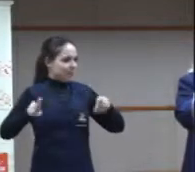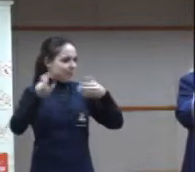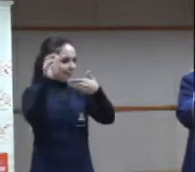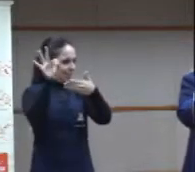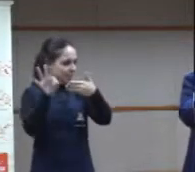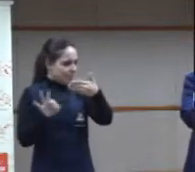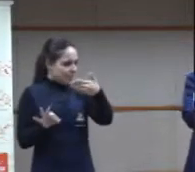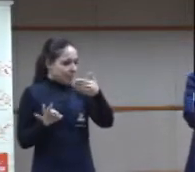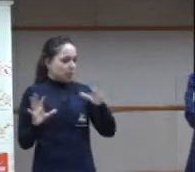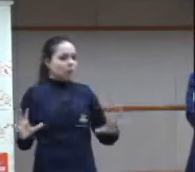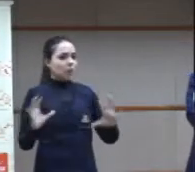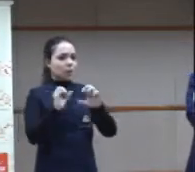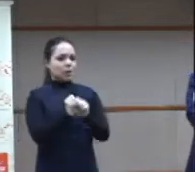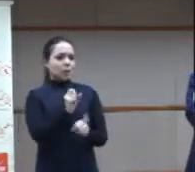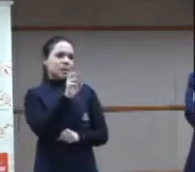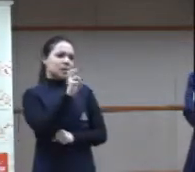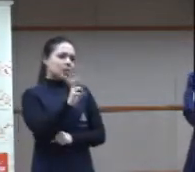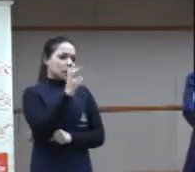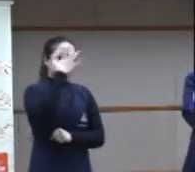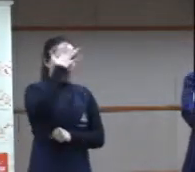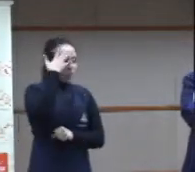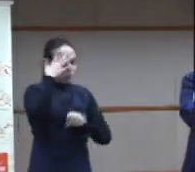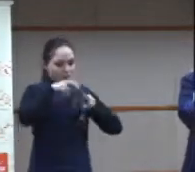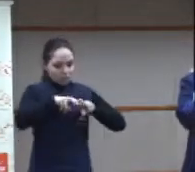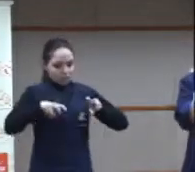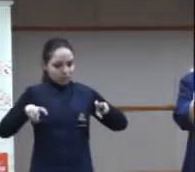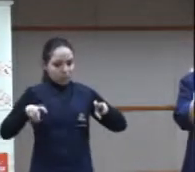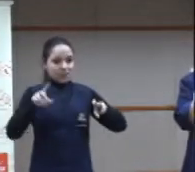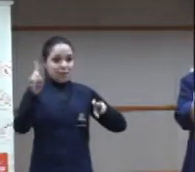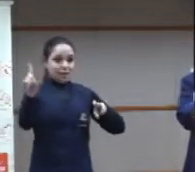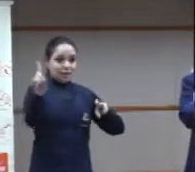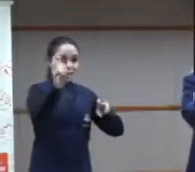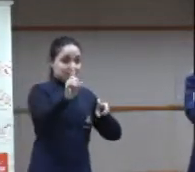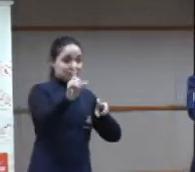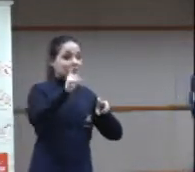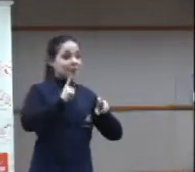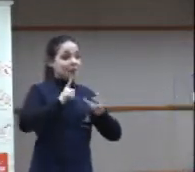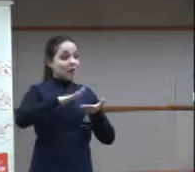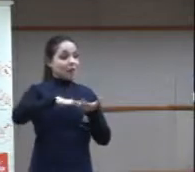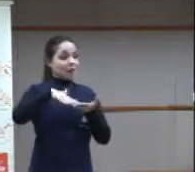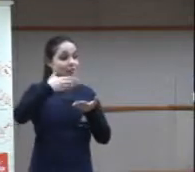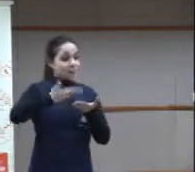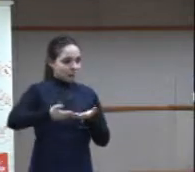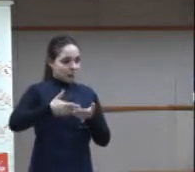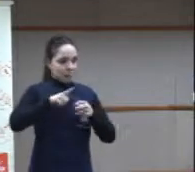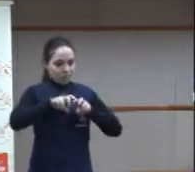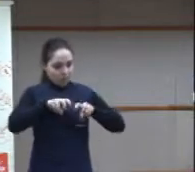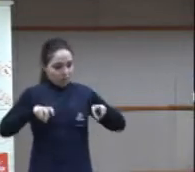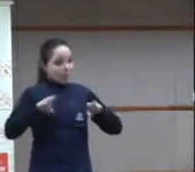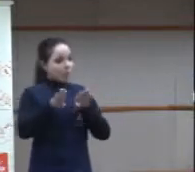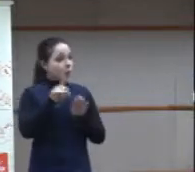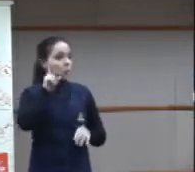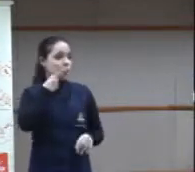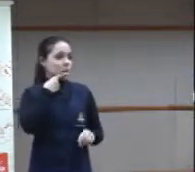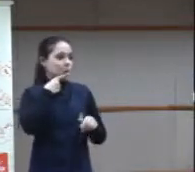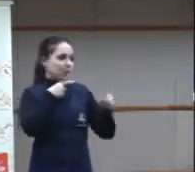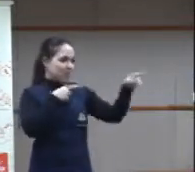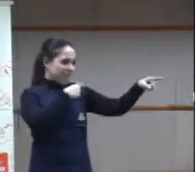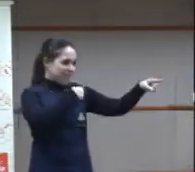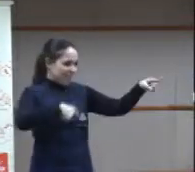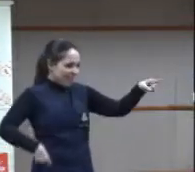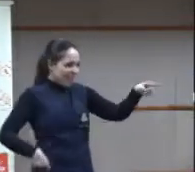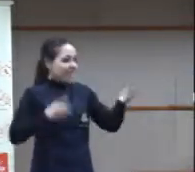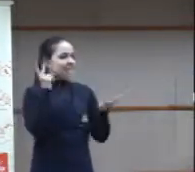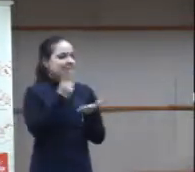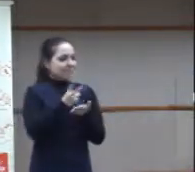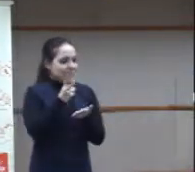com 5, 6, 7 pessoas, formada por intérprete de Libras e por pessoas surdas. A professora